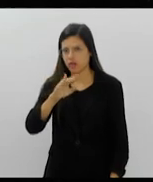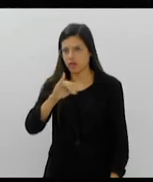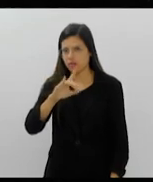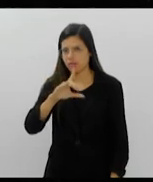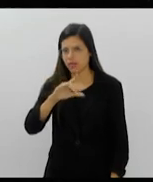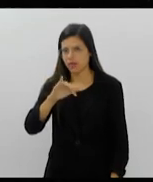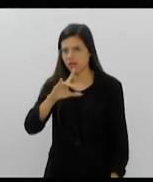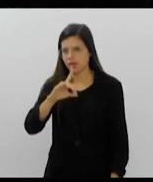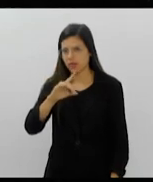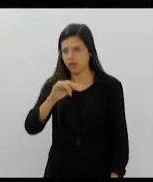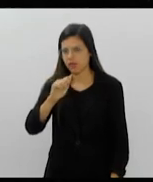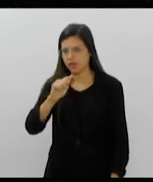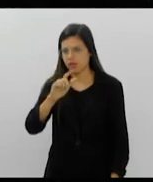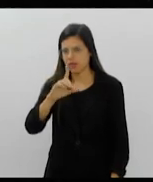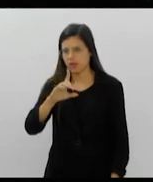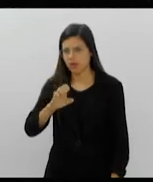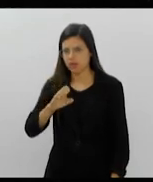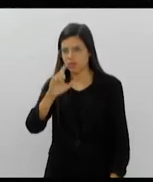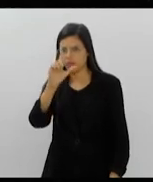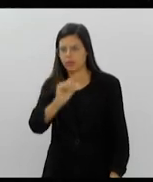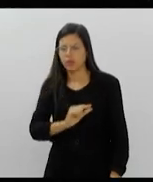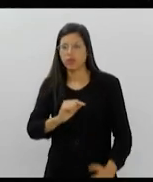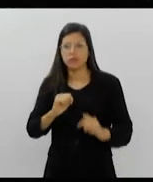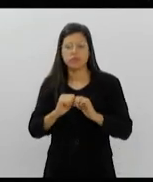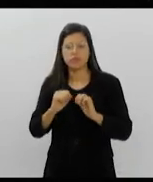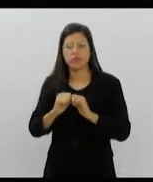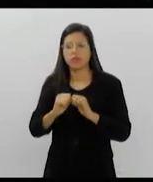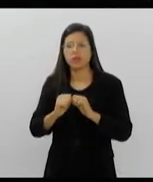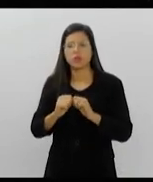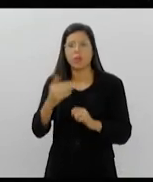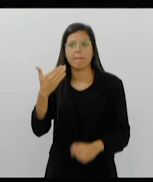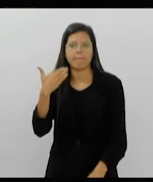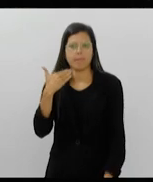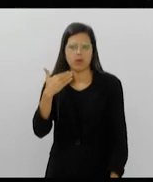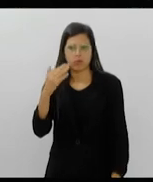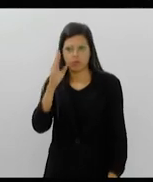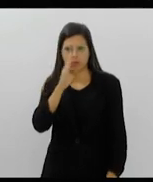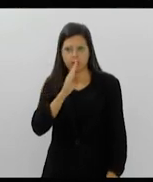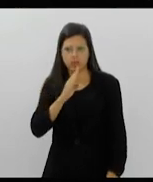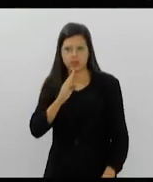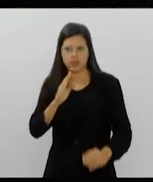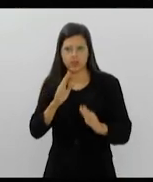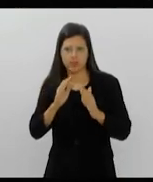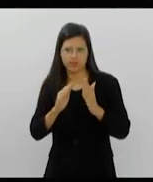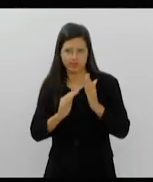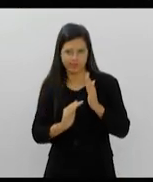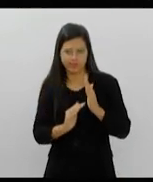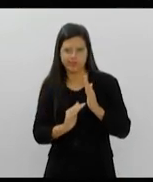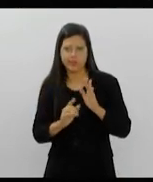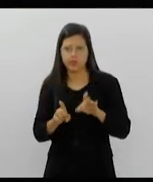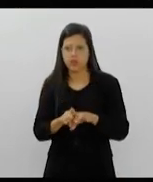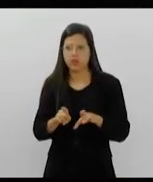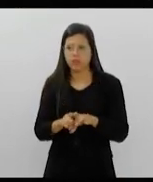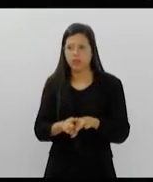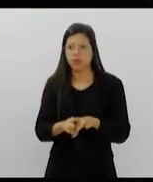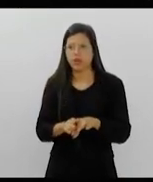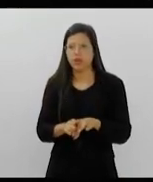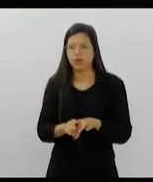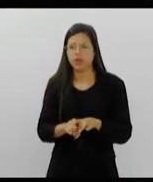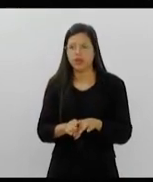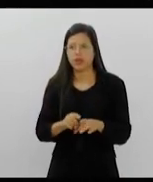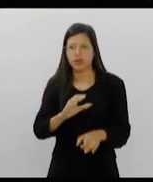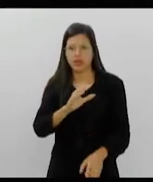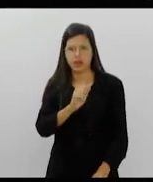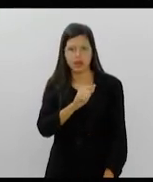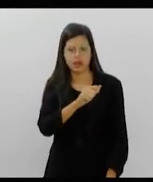no Banco do Brasil e na Caixa Econômica Federal. Então, um fundo de